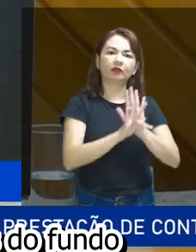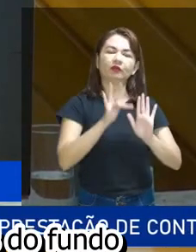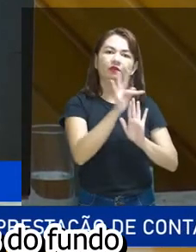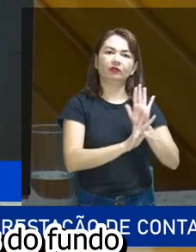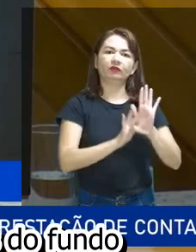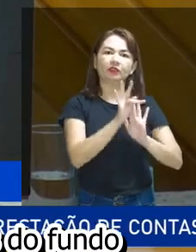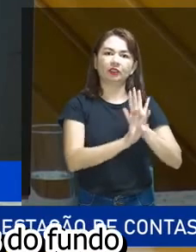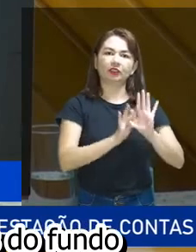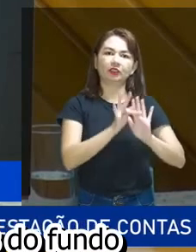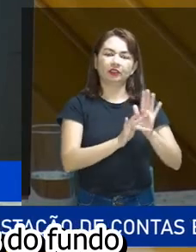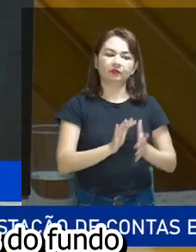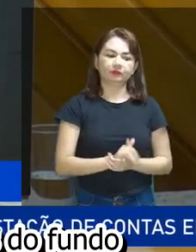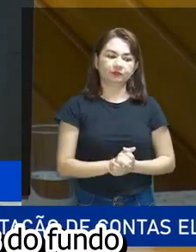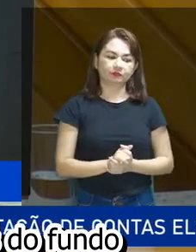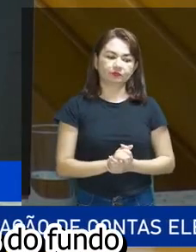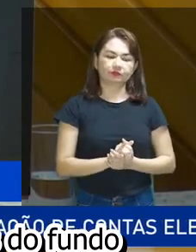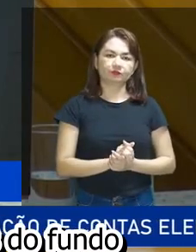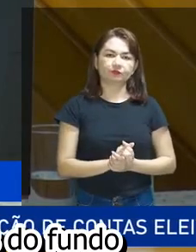federal,